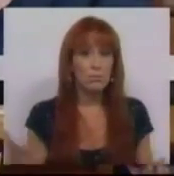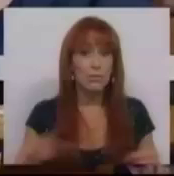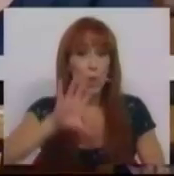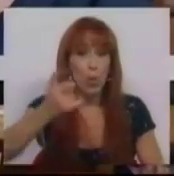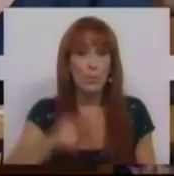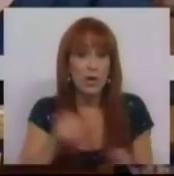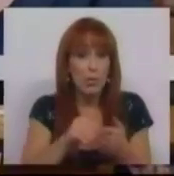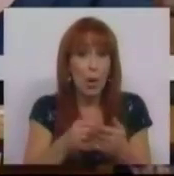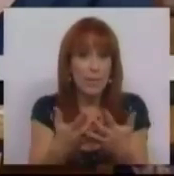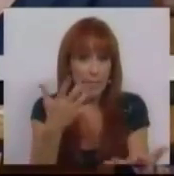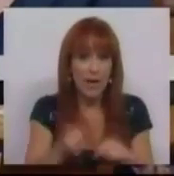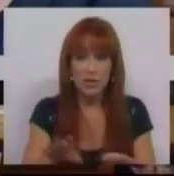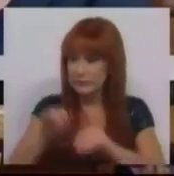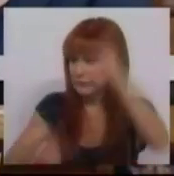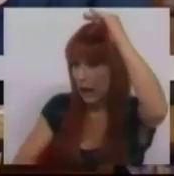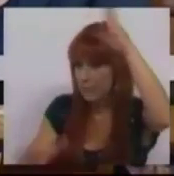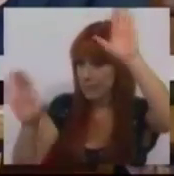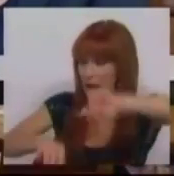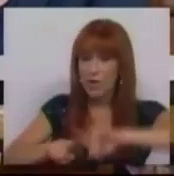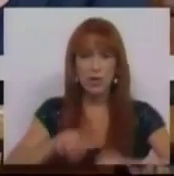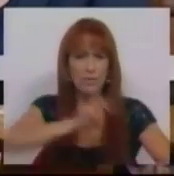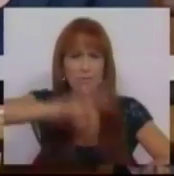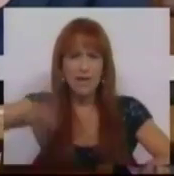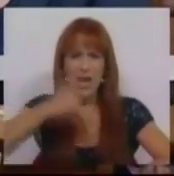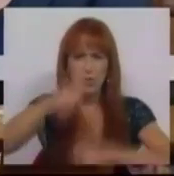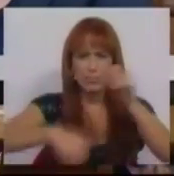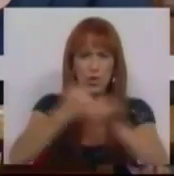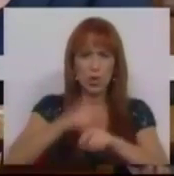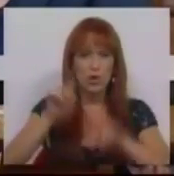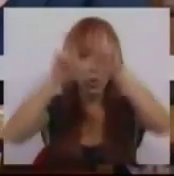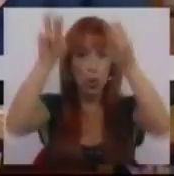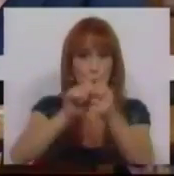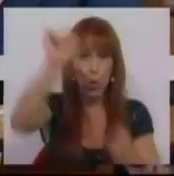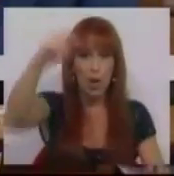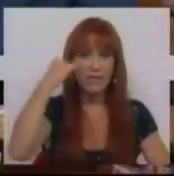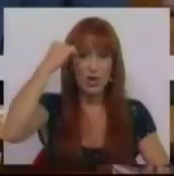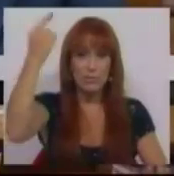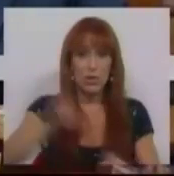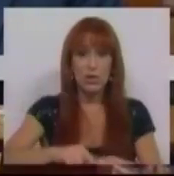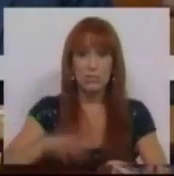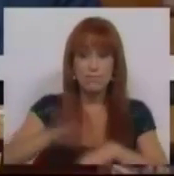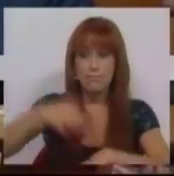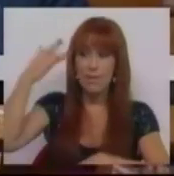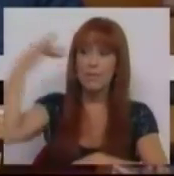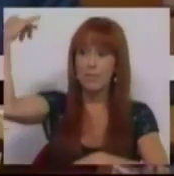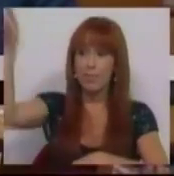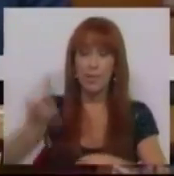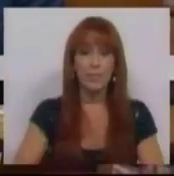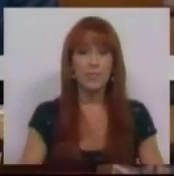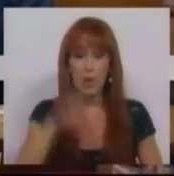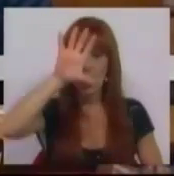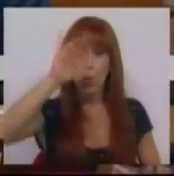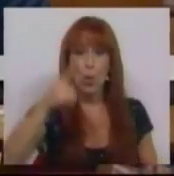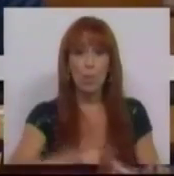Ficou um país mais pobre, desigual, onde milhares de trabalhadores qualificados e especializados estão a abandonar.